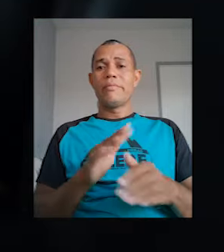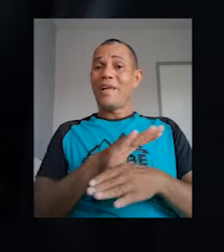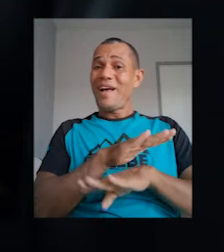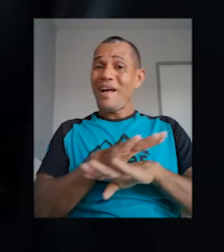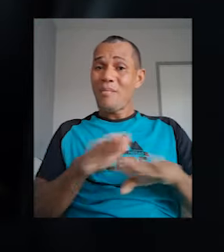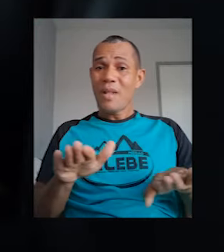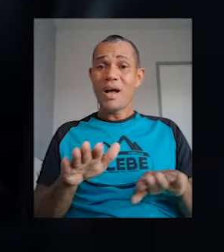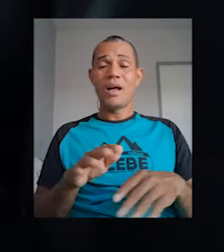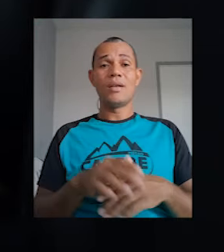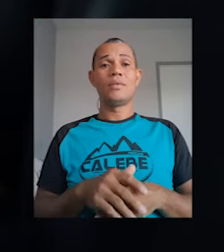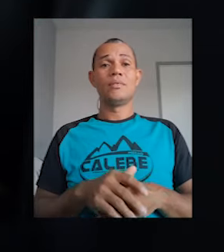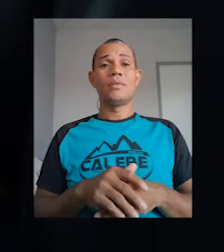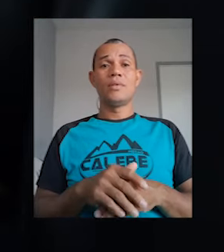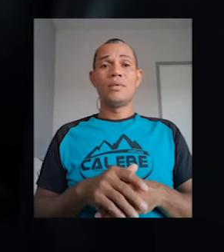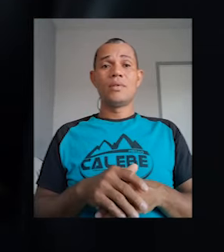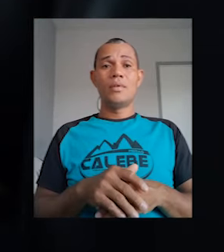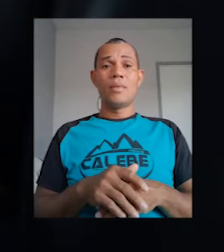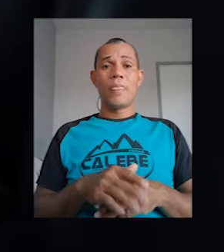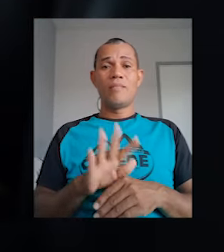Tem que quebrar